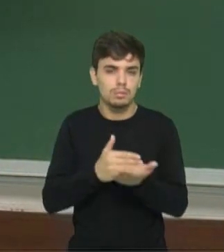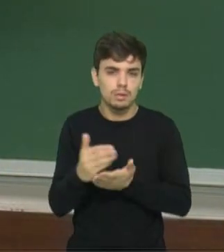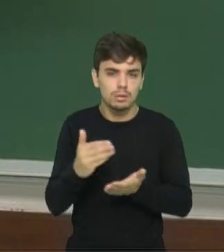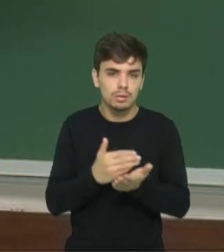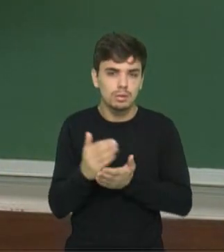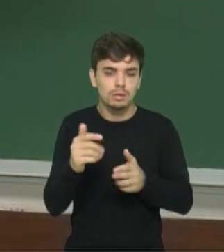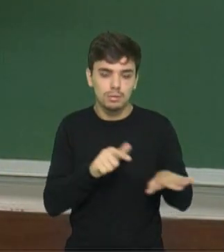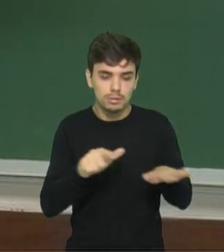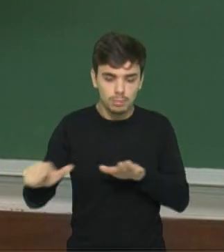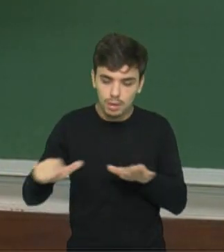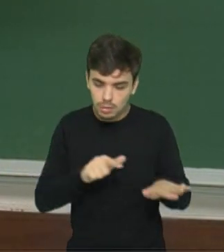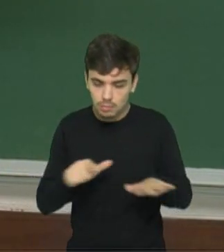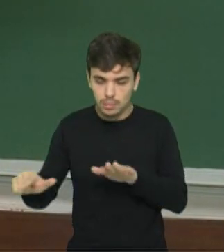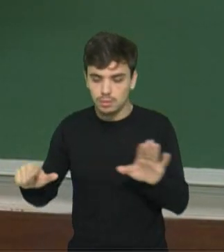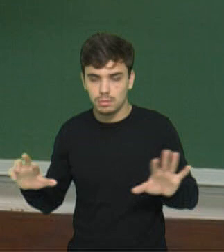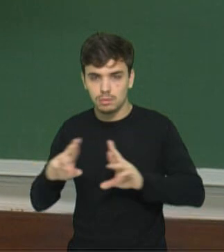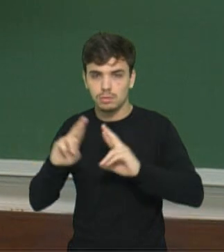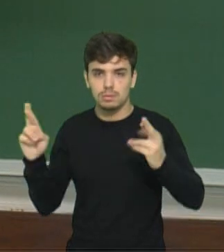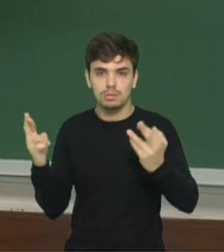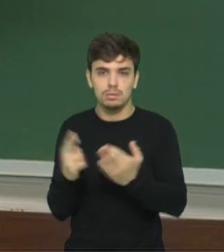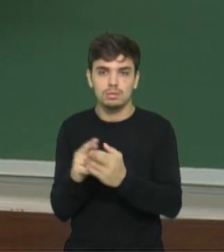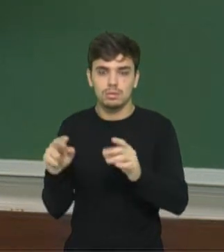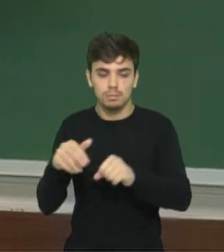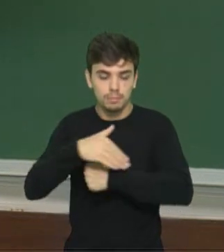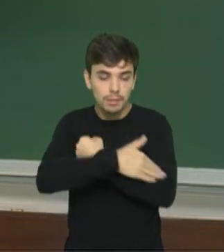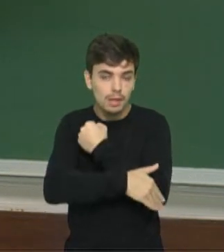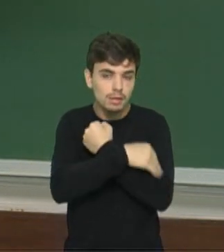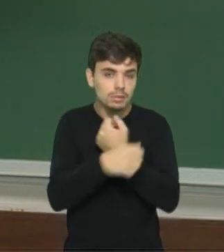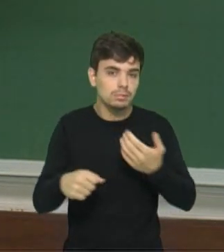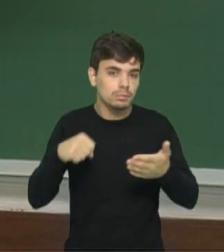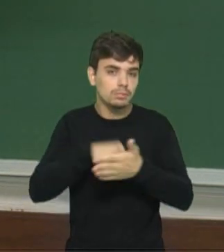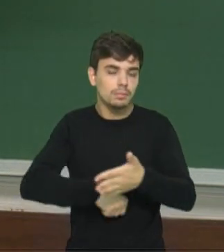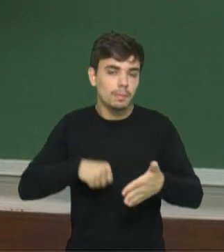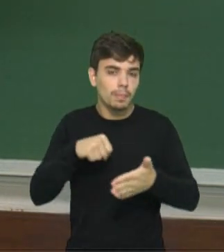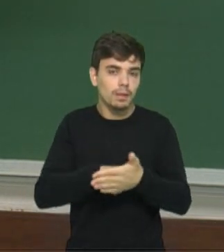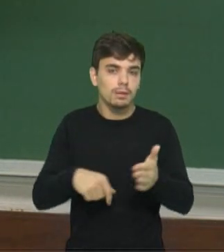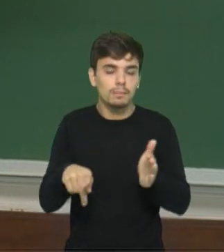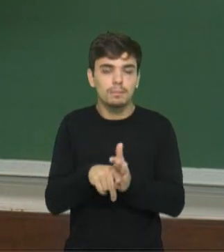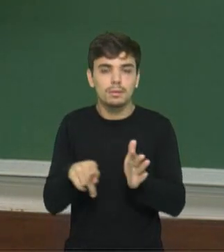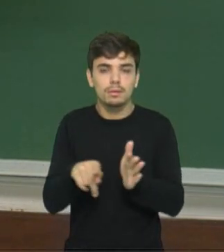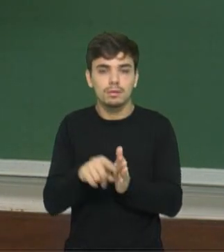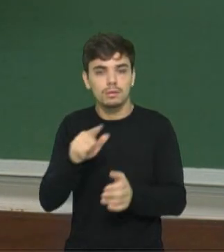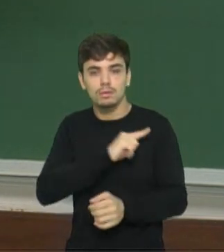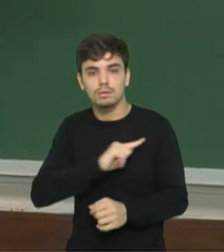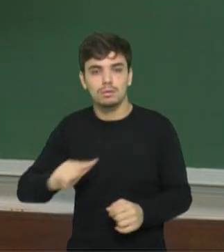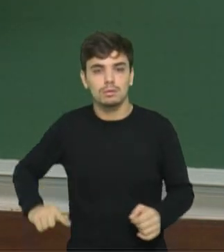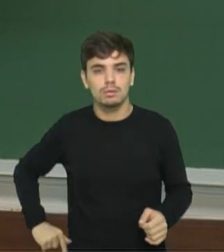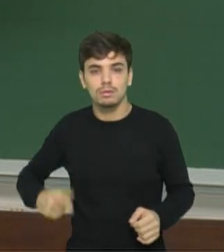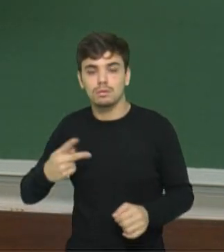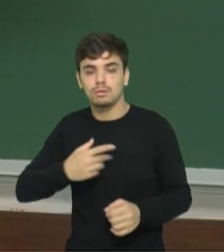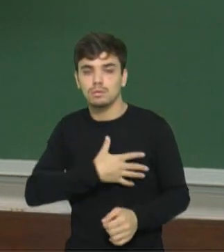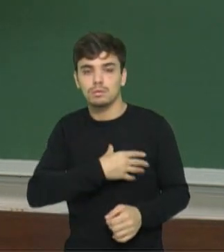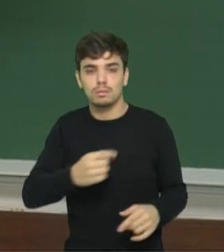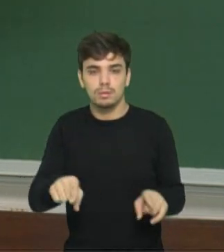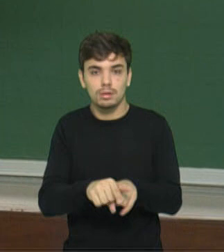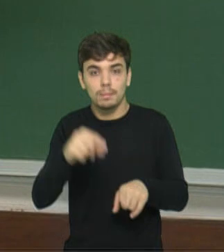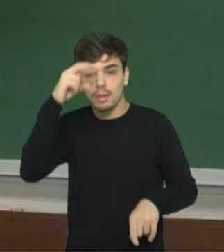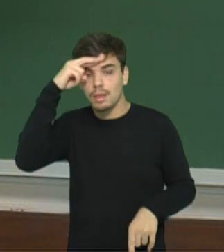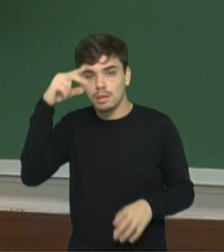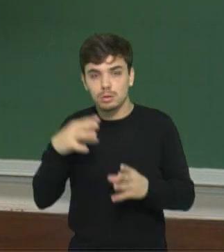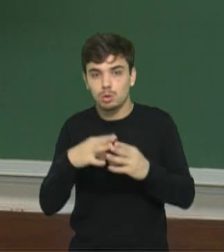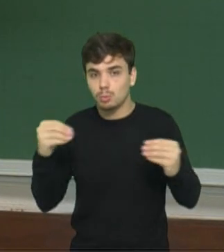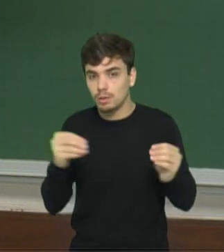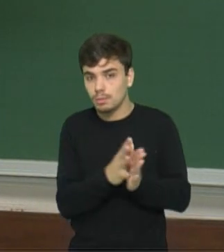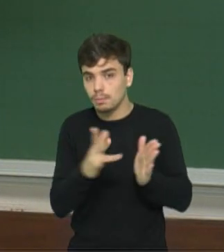então semanalmente a se reunir na praça e cobrar do governo o paradeiro dos seus filhos e netos desaparecidos durante a